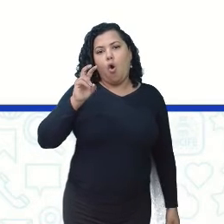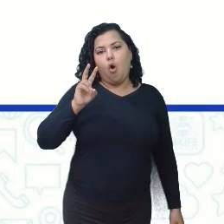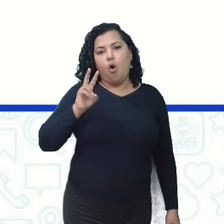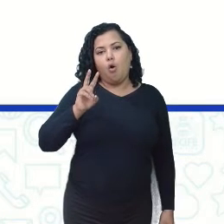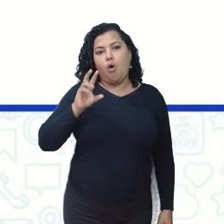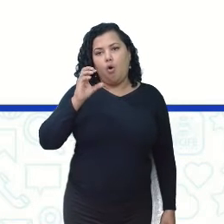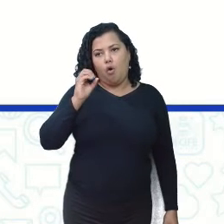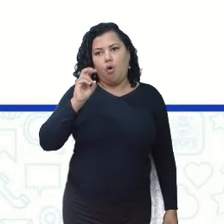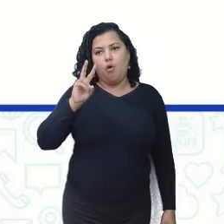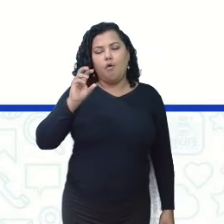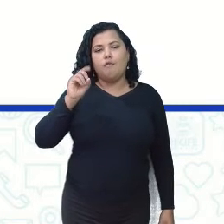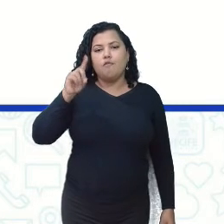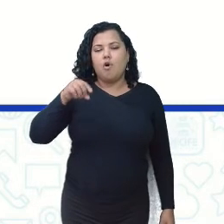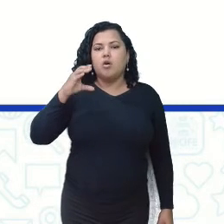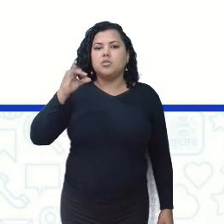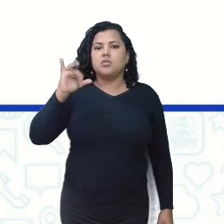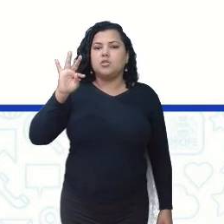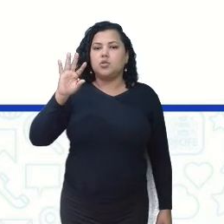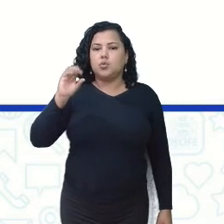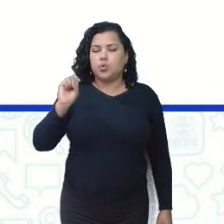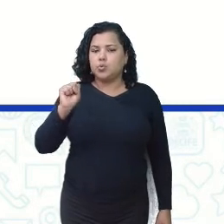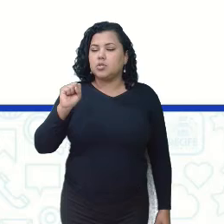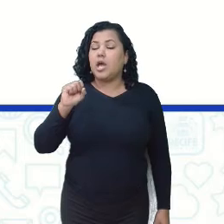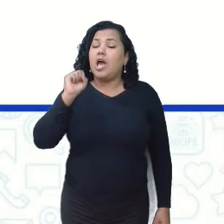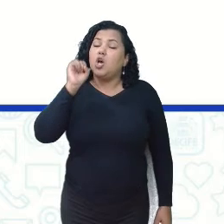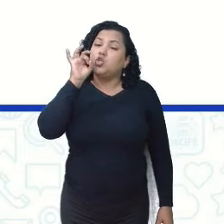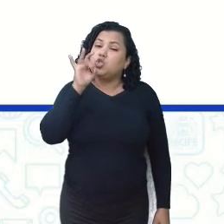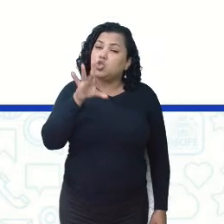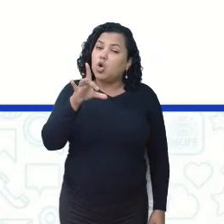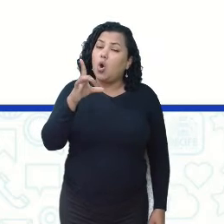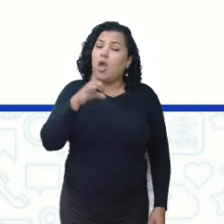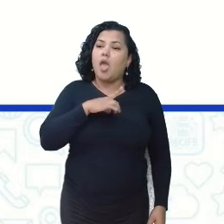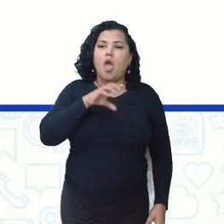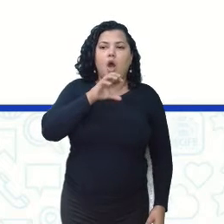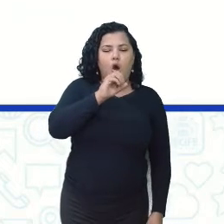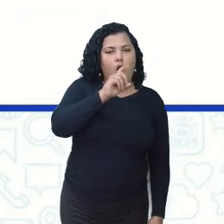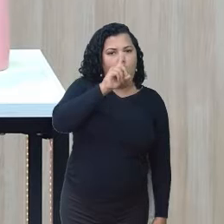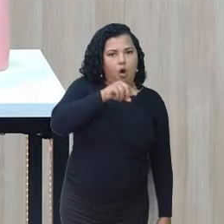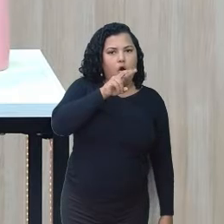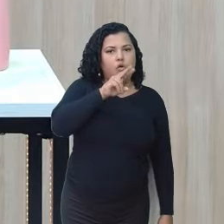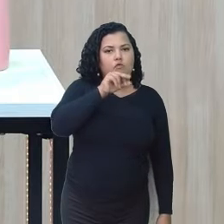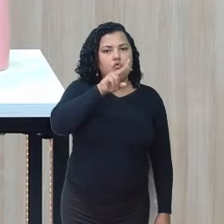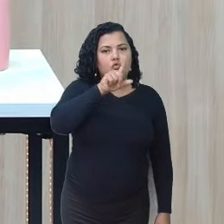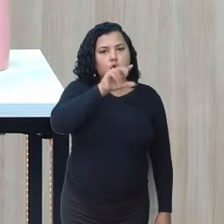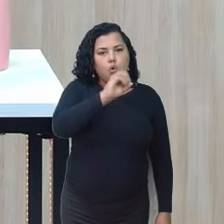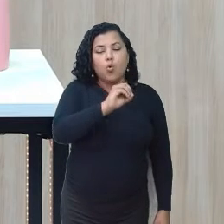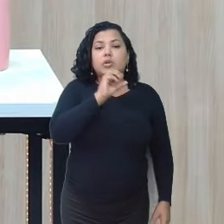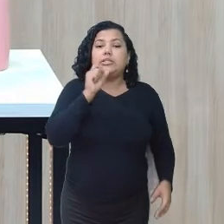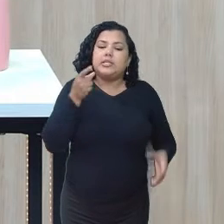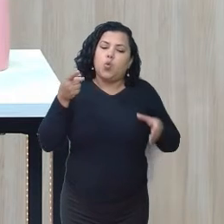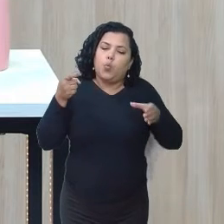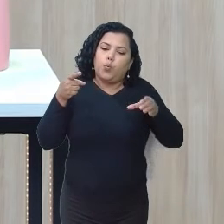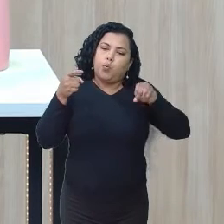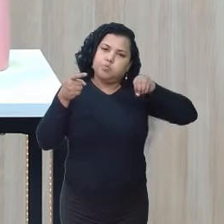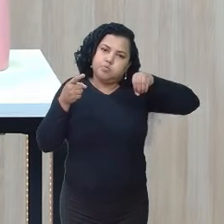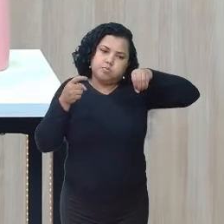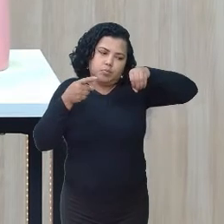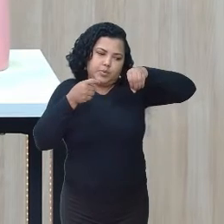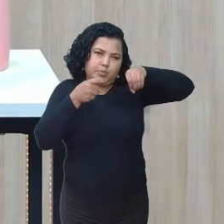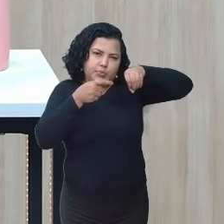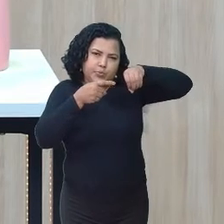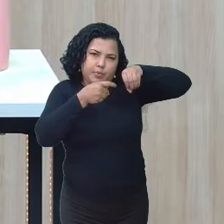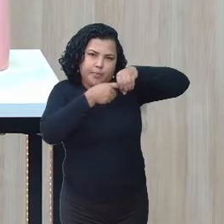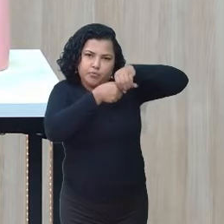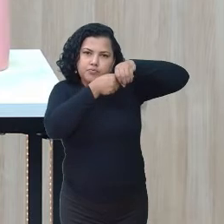de óvulo após ser fecundado por um espermatozoide. Então, nós temos os